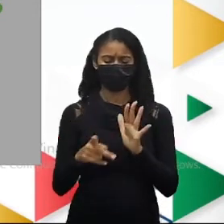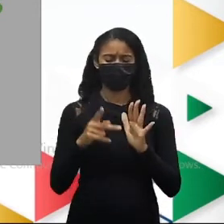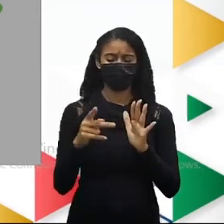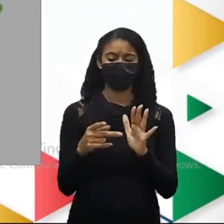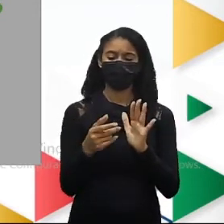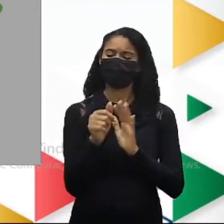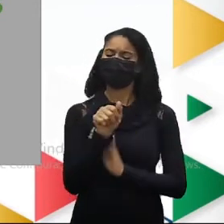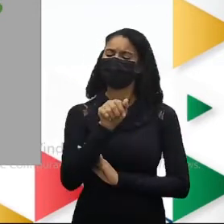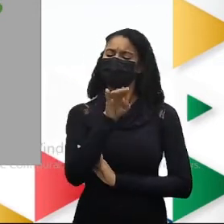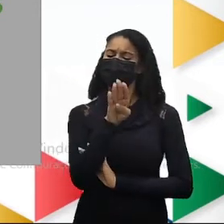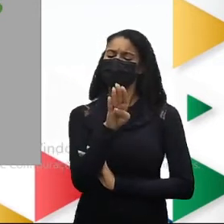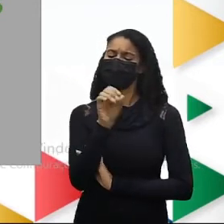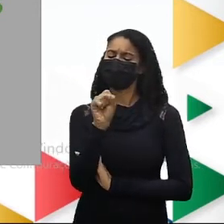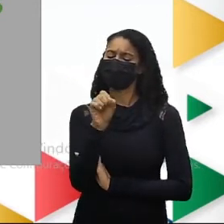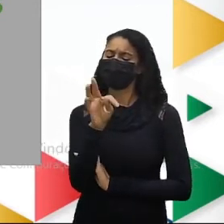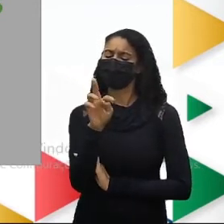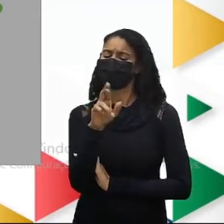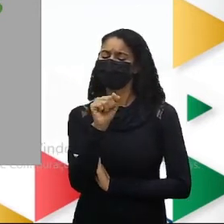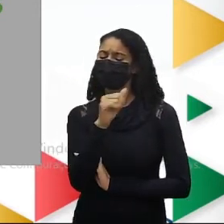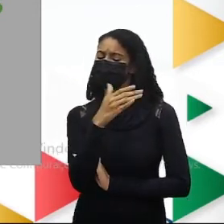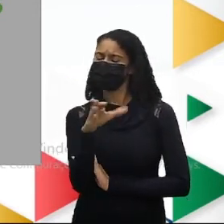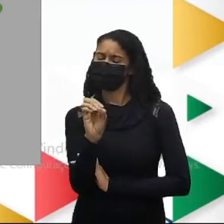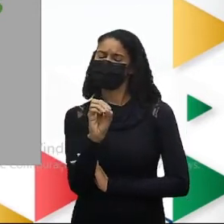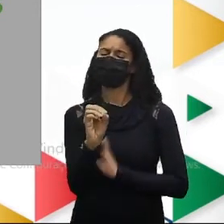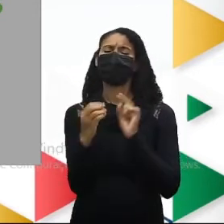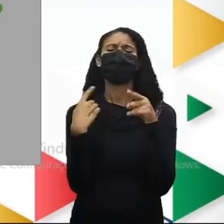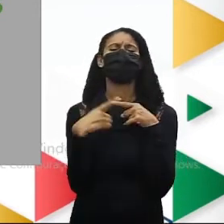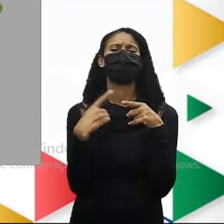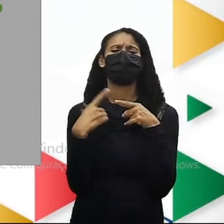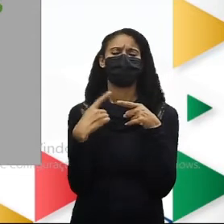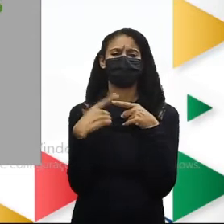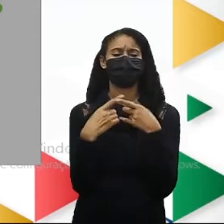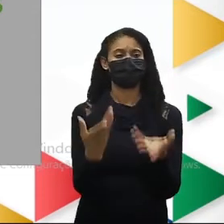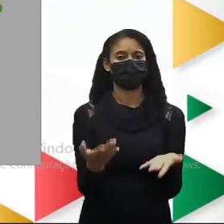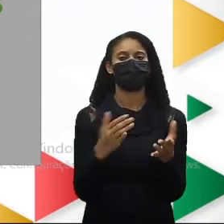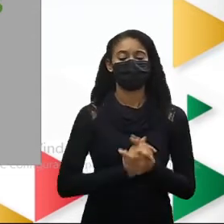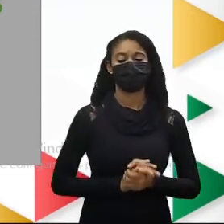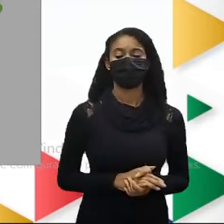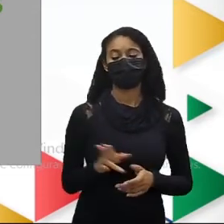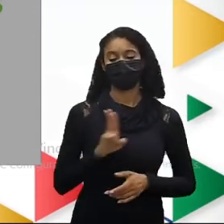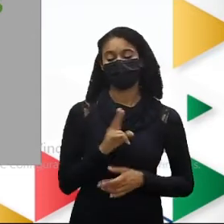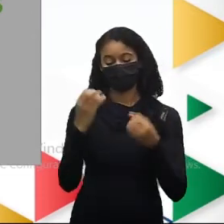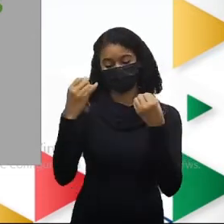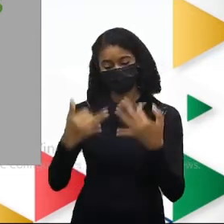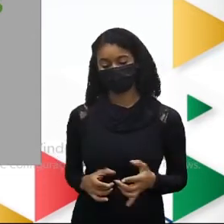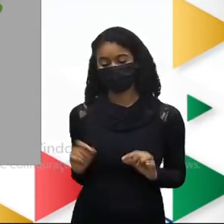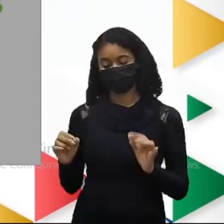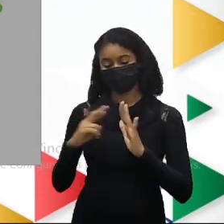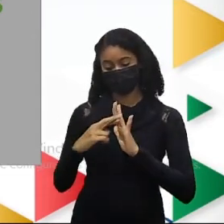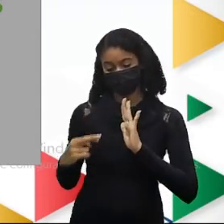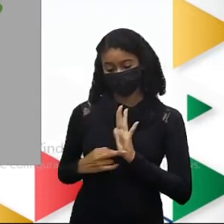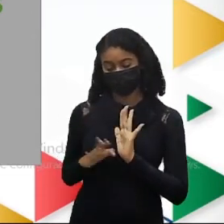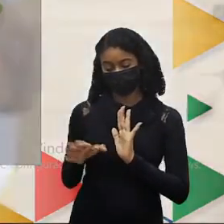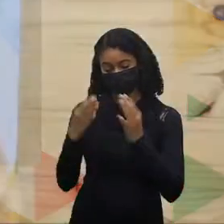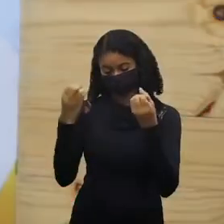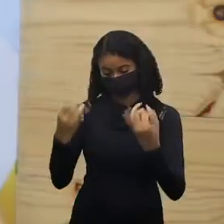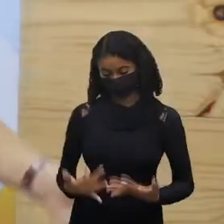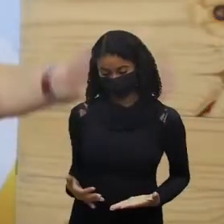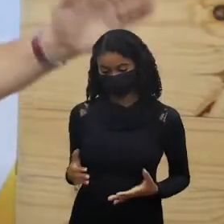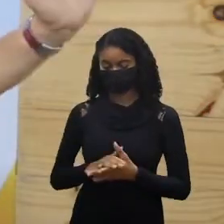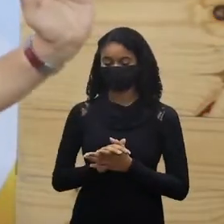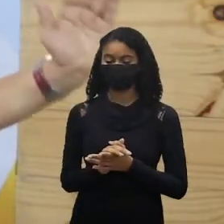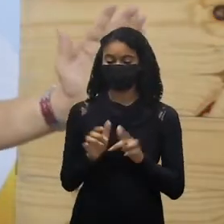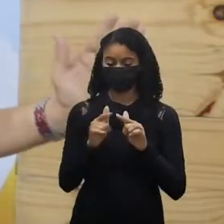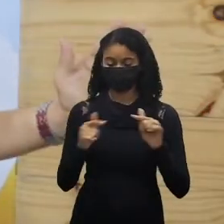uma construção abstrata? A norma padrão, o próprio nome já diz, é norma, certo? A